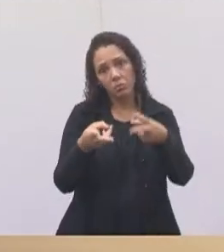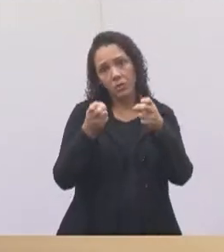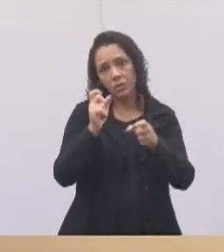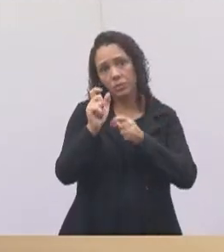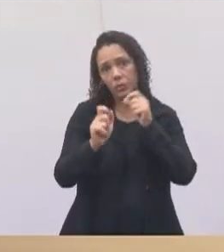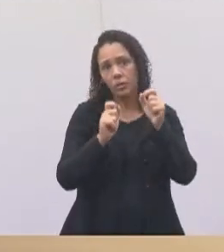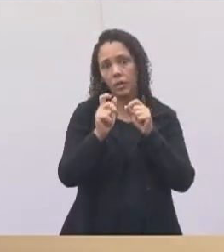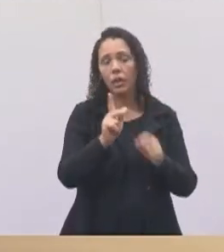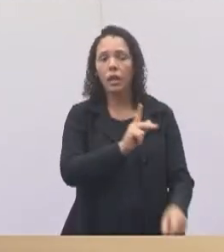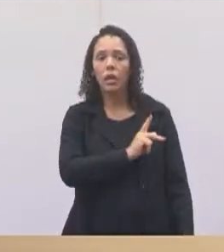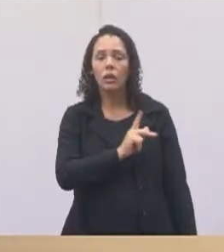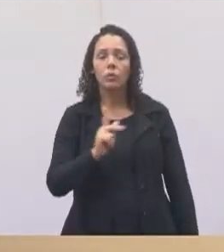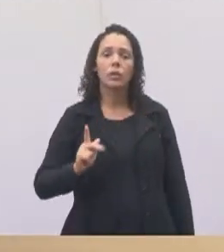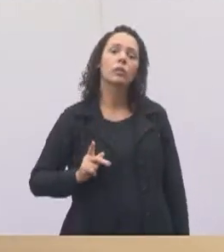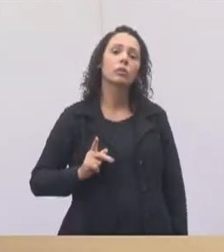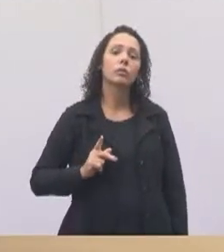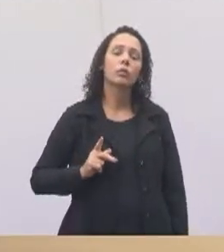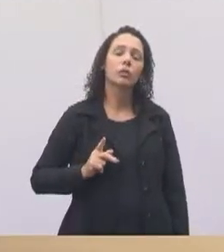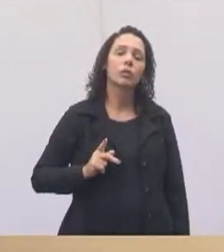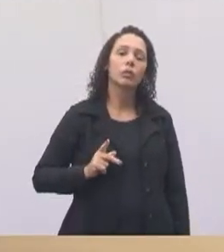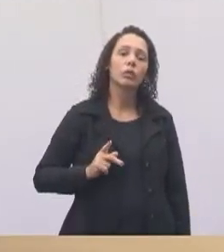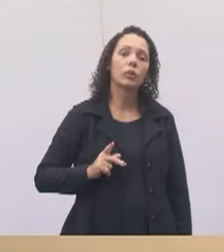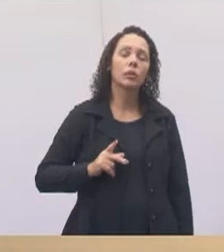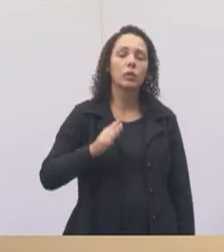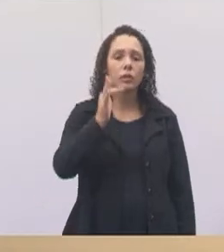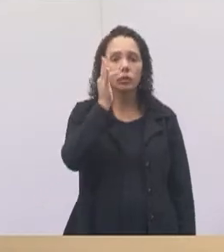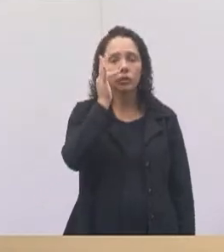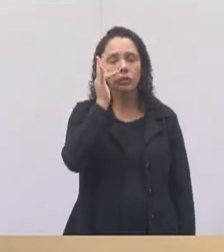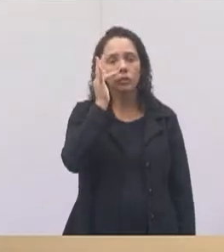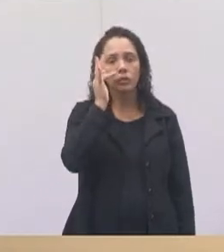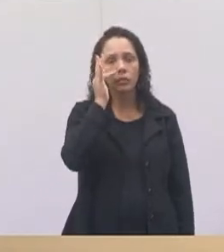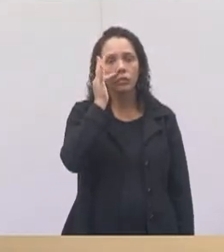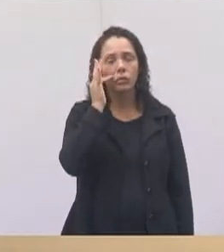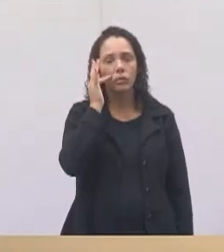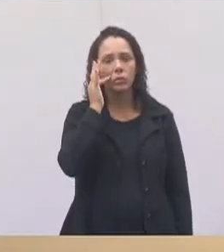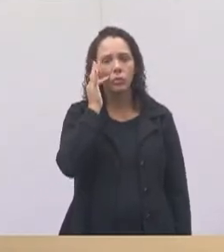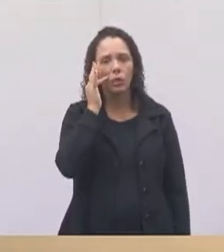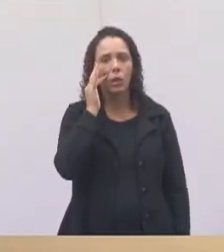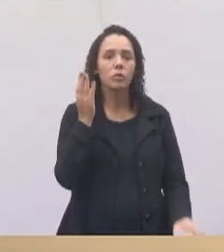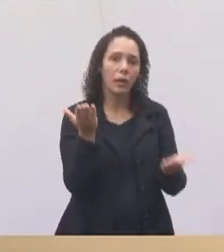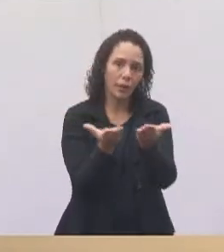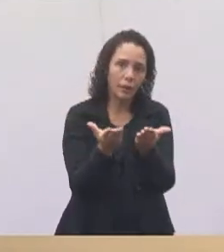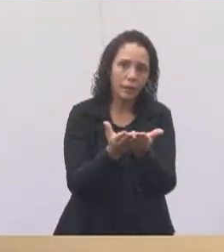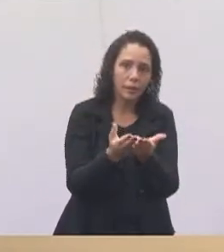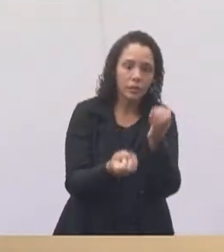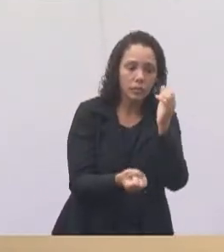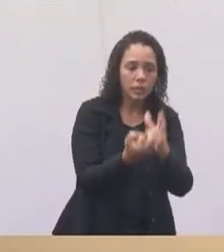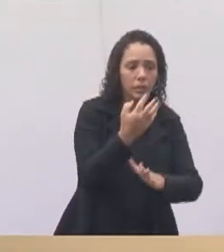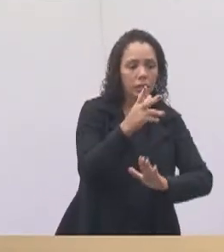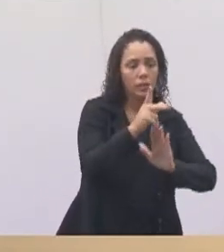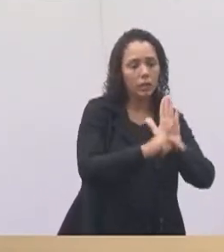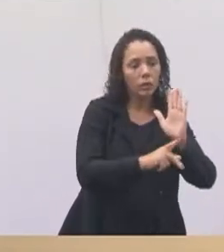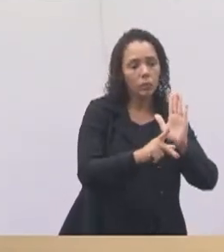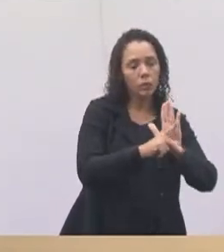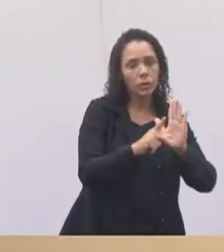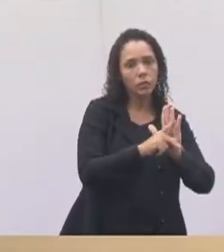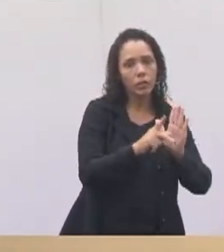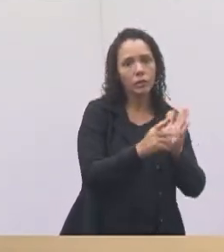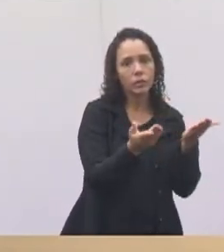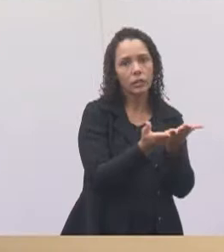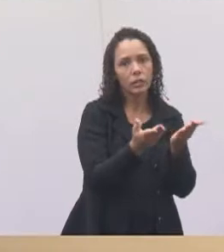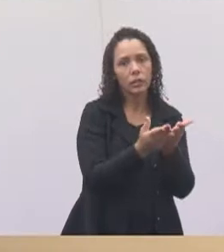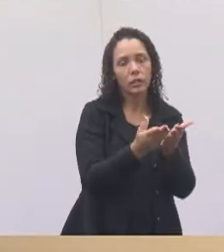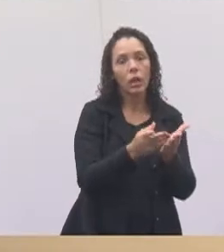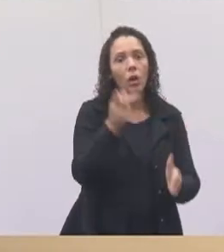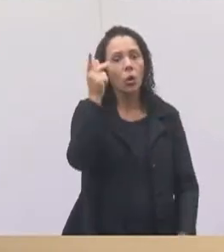que o pastor Timóteo, que é evangélico, tem que fazer um projeto de evangélico. O Paulinho do esporte, que representa o esporte, tem que trazer